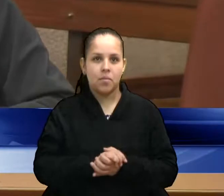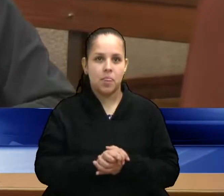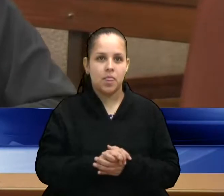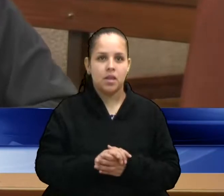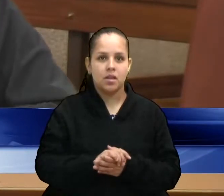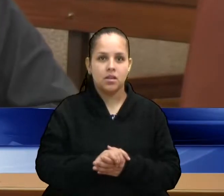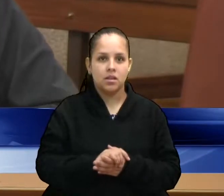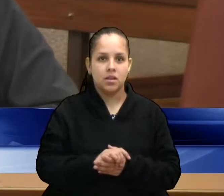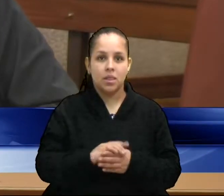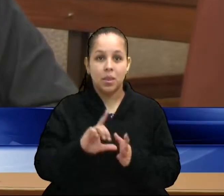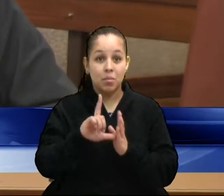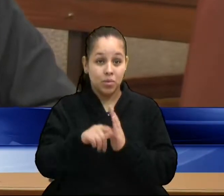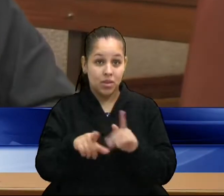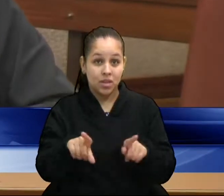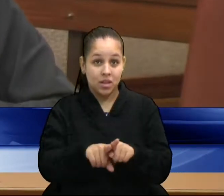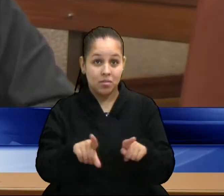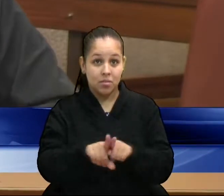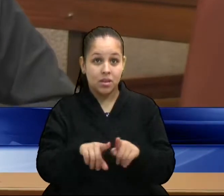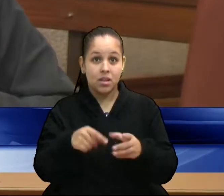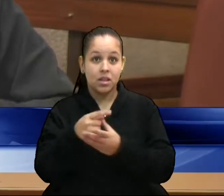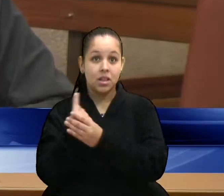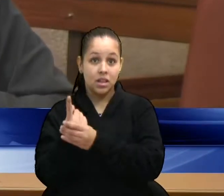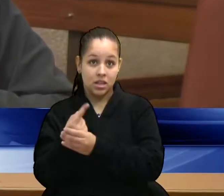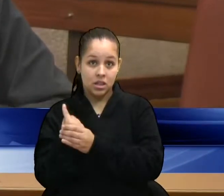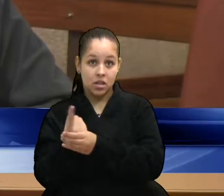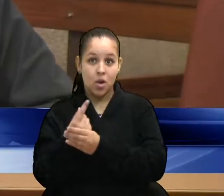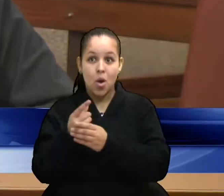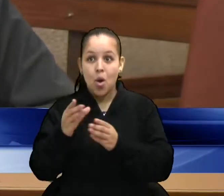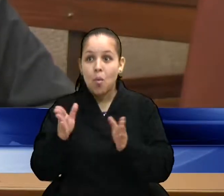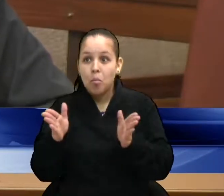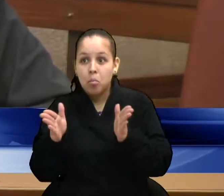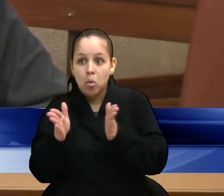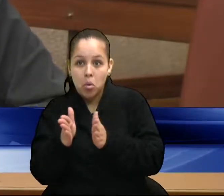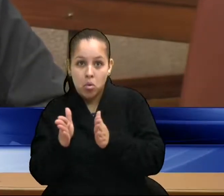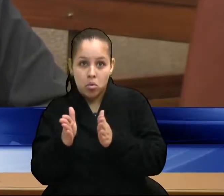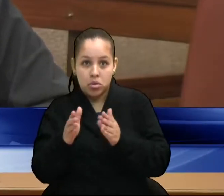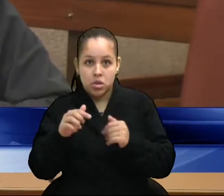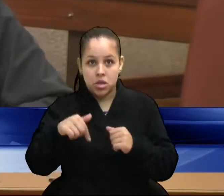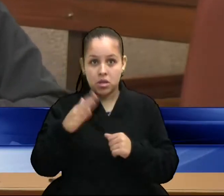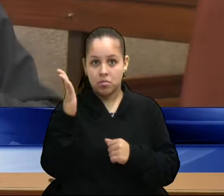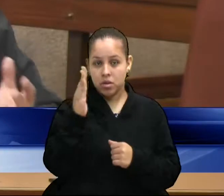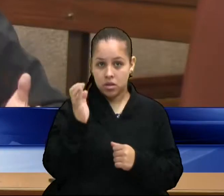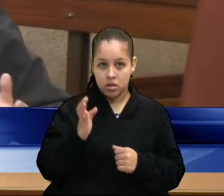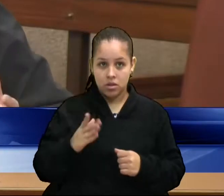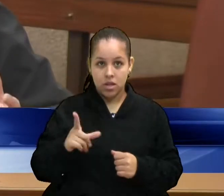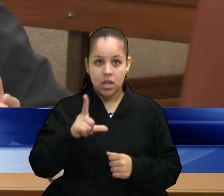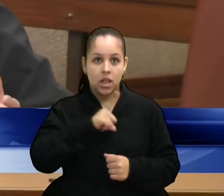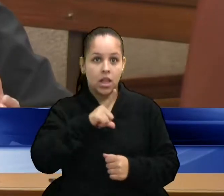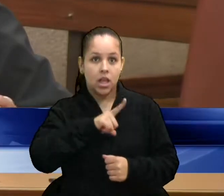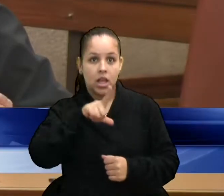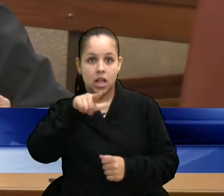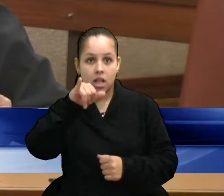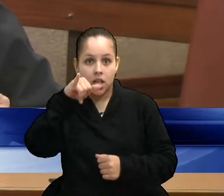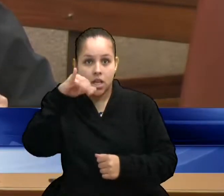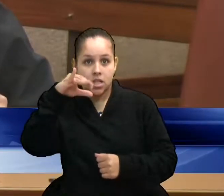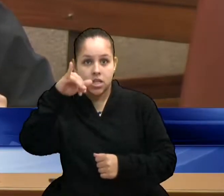de táxi, né, um dos poucos municípios brasileiros que fez licitação para táxi.